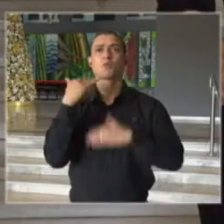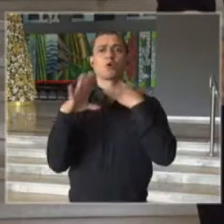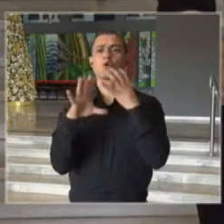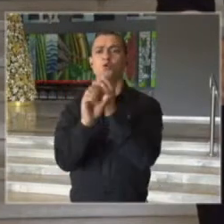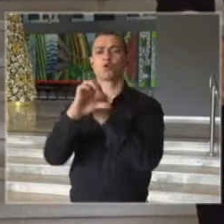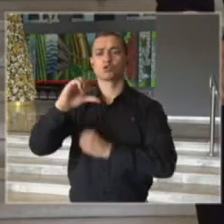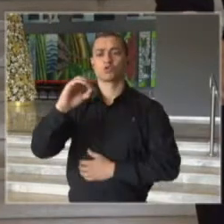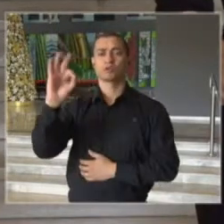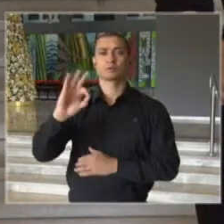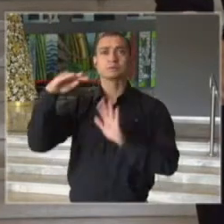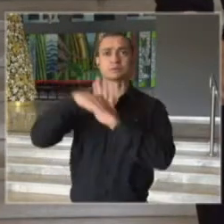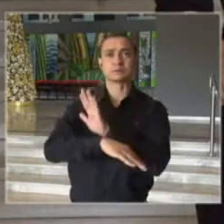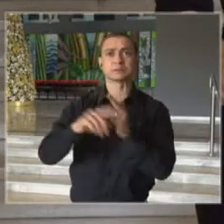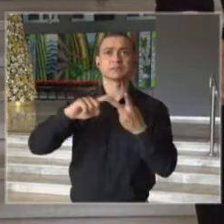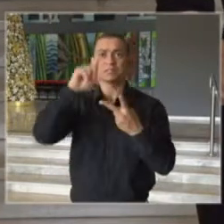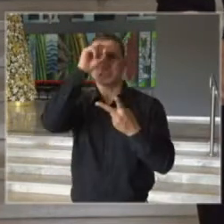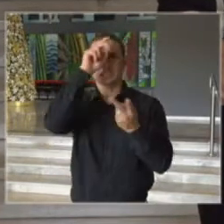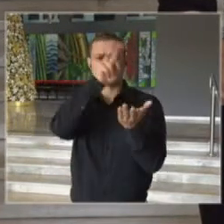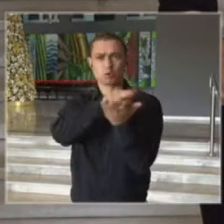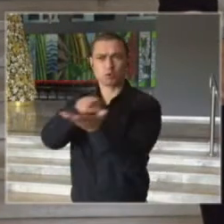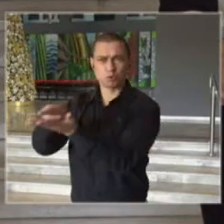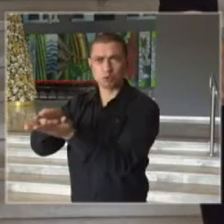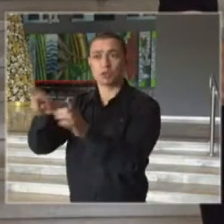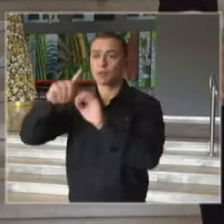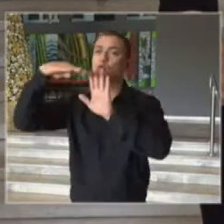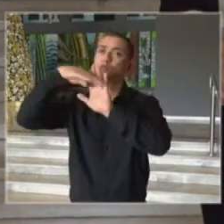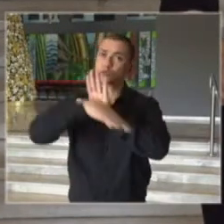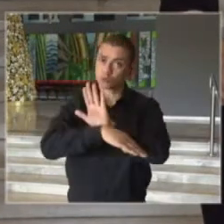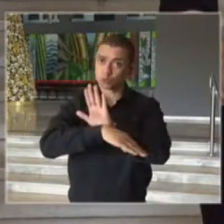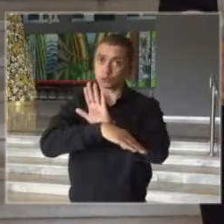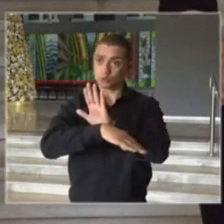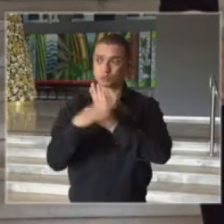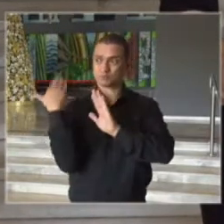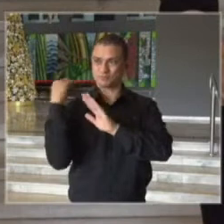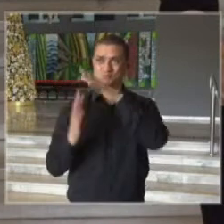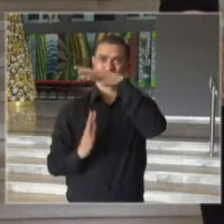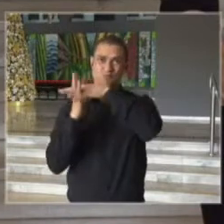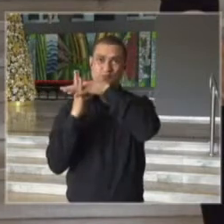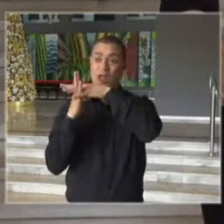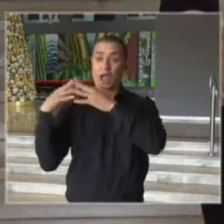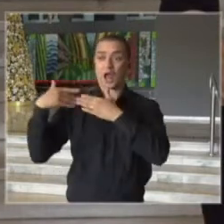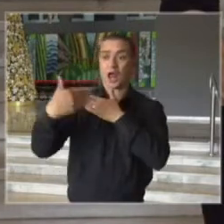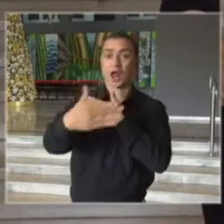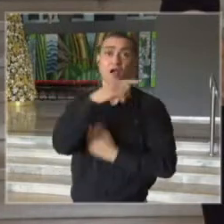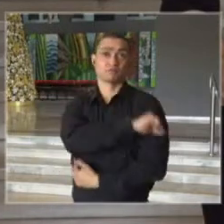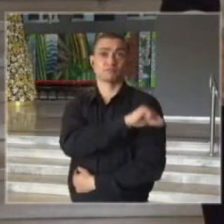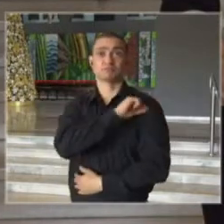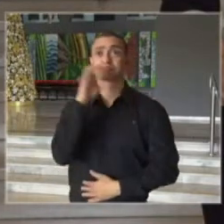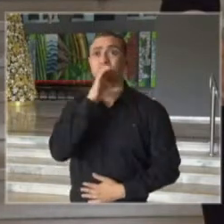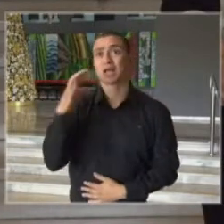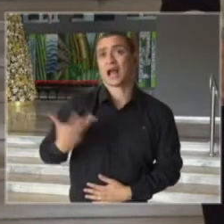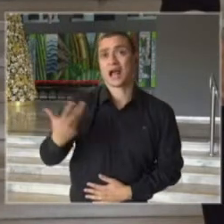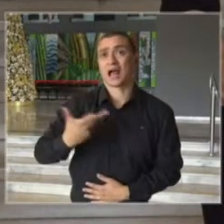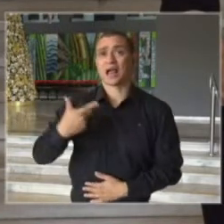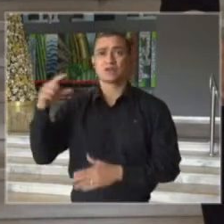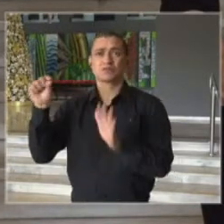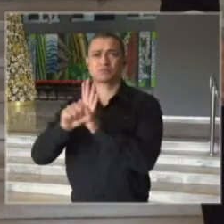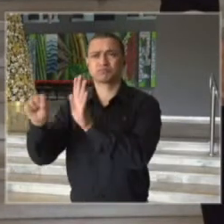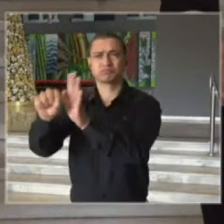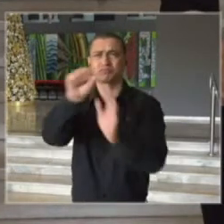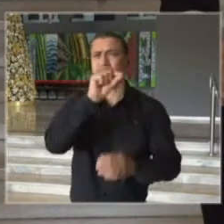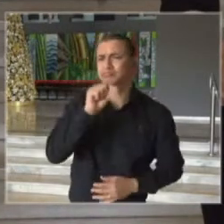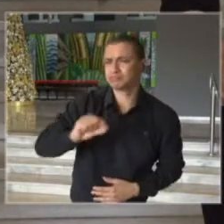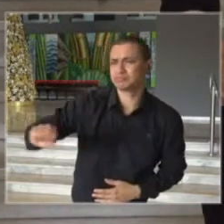óbitos, internações em relação ao pico da pandemia e a aceleração da vacinação no estado que mais vacina